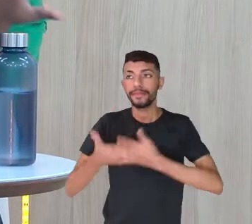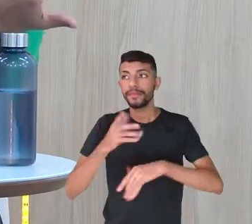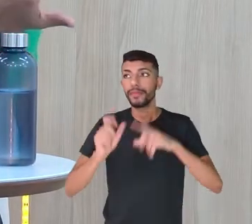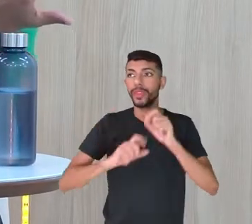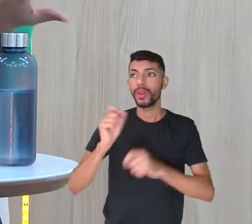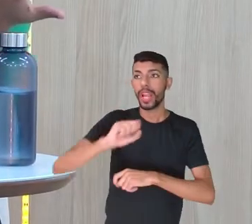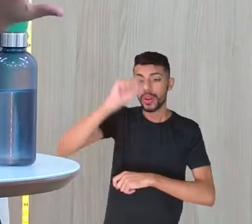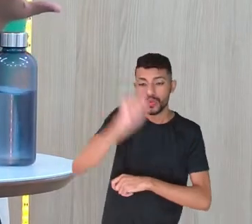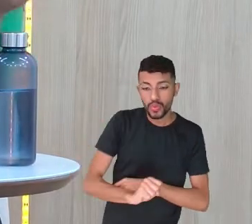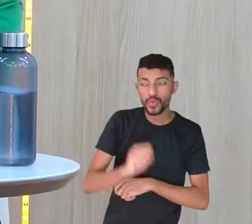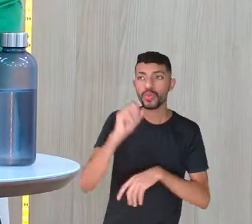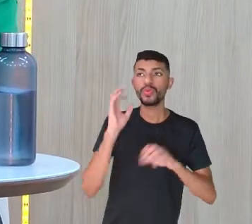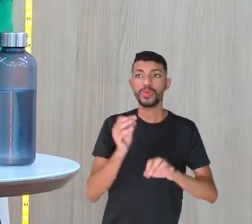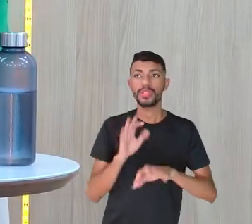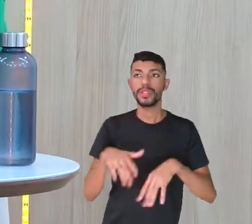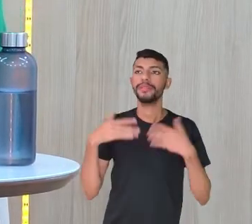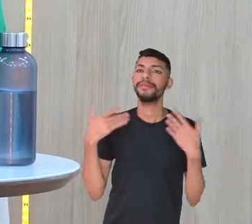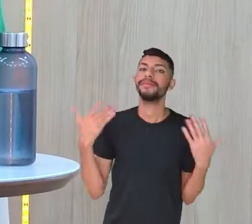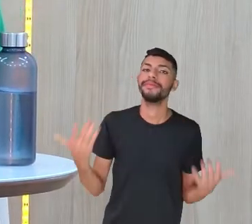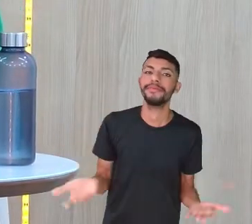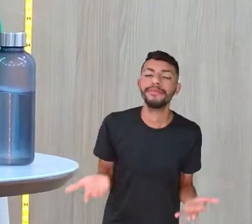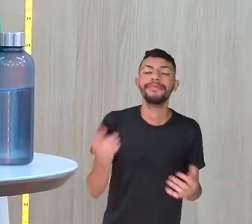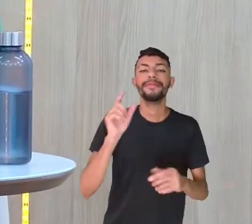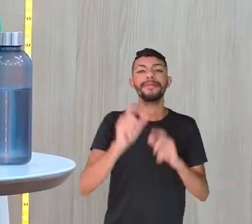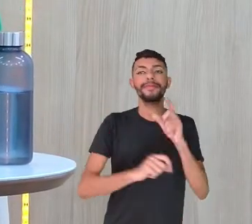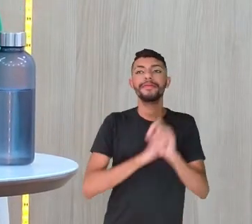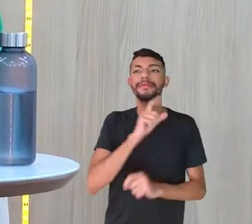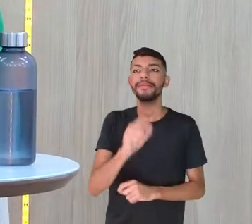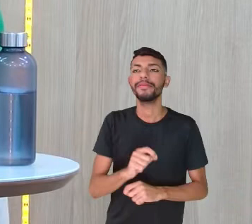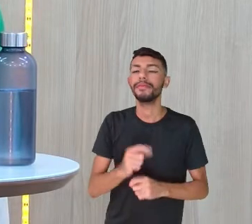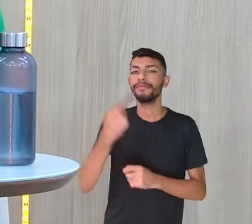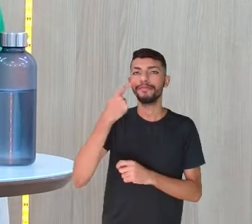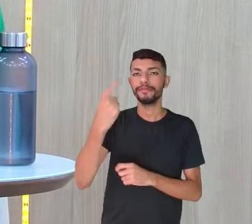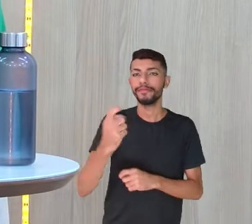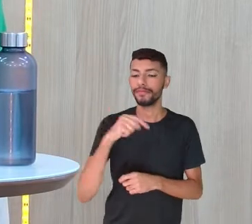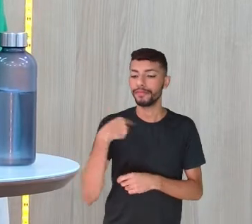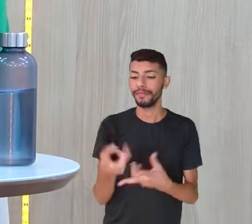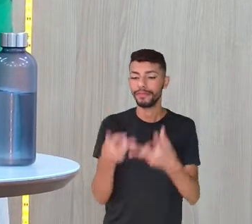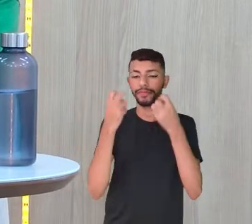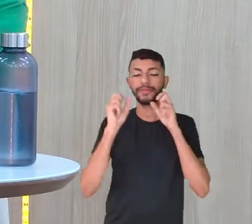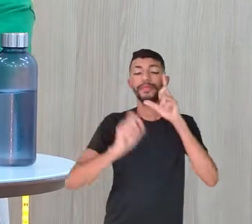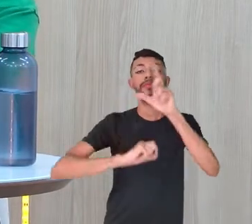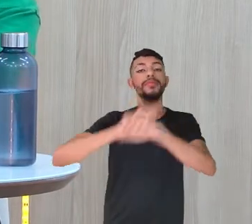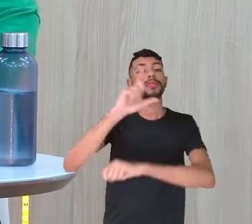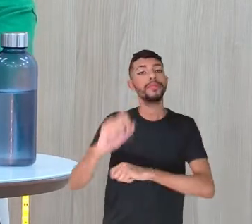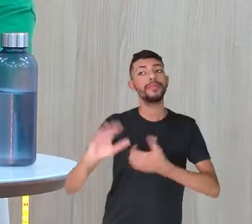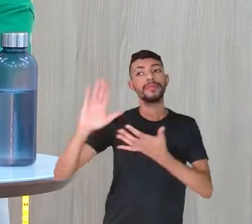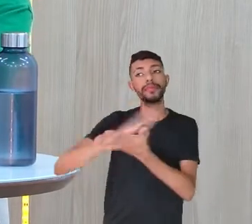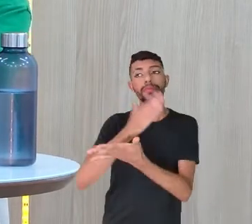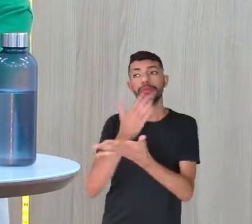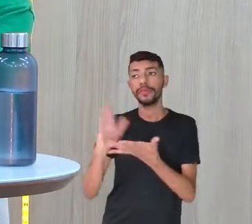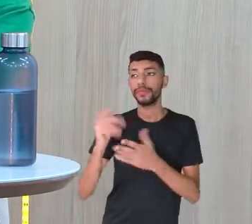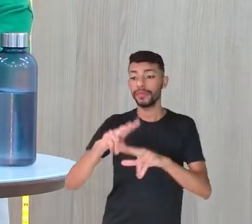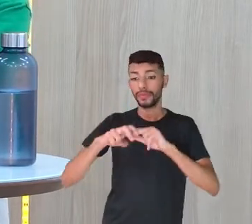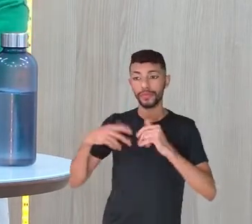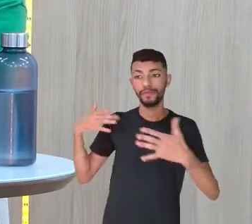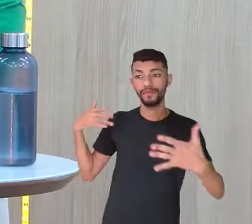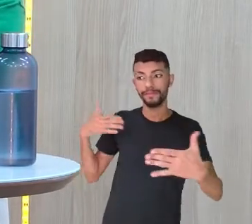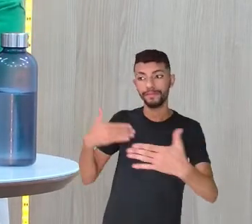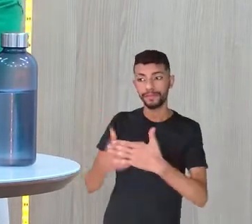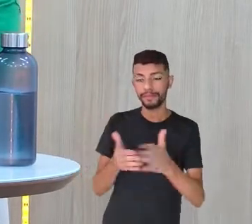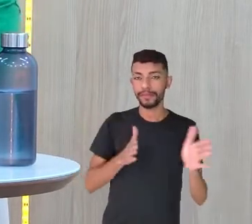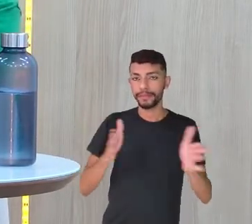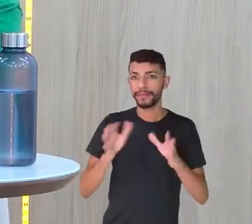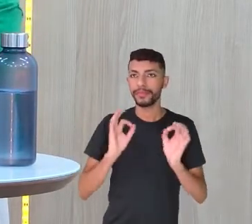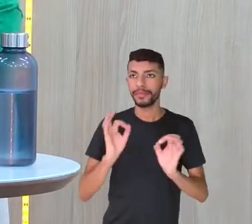sul dos Estados Unidos. Então, é muito interessante a gente notar que desde esse período, né, a gente já